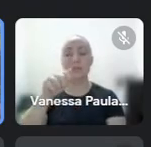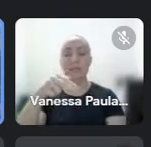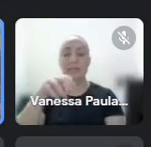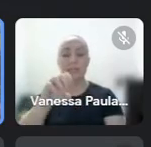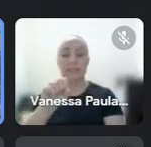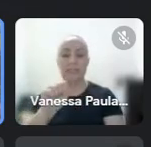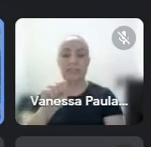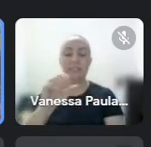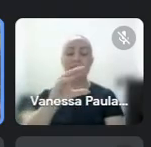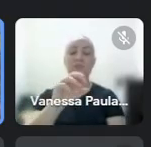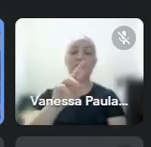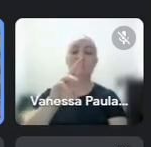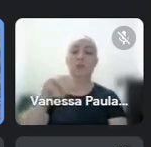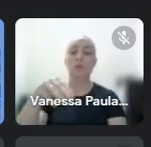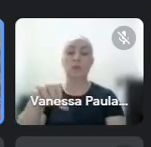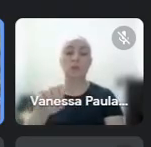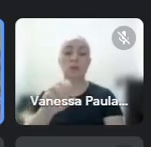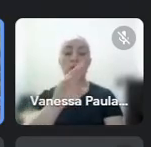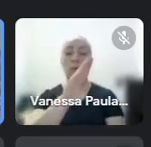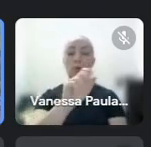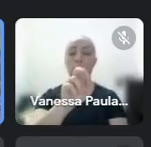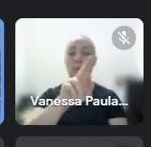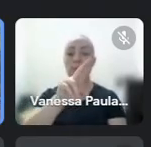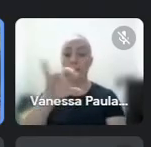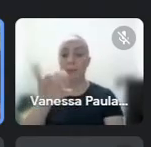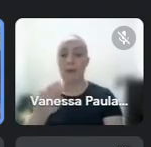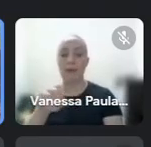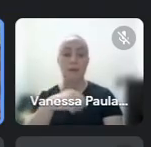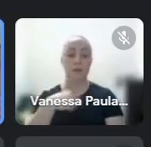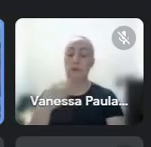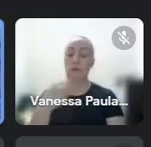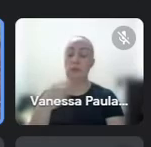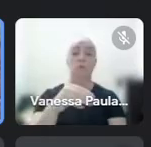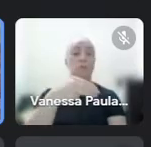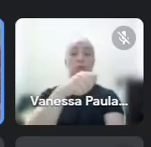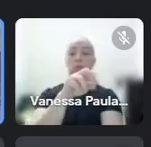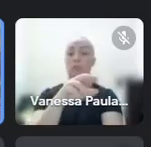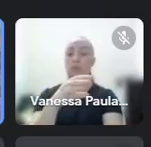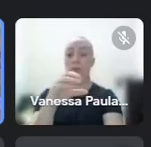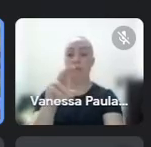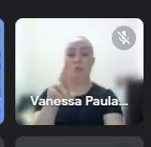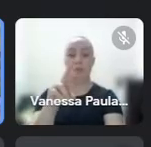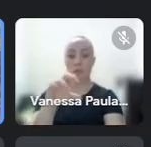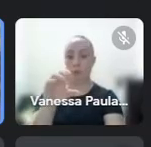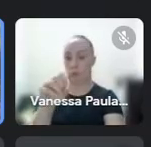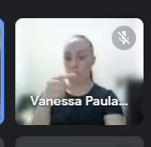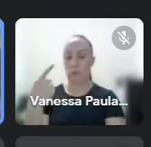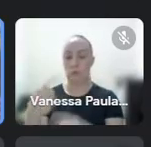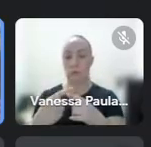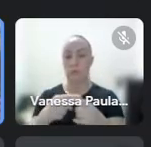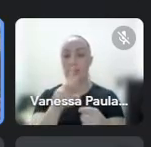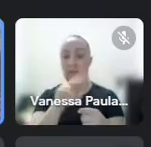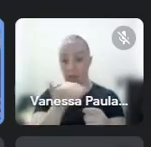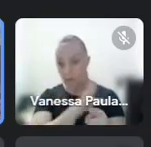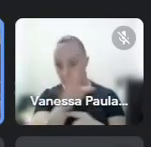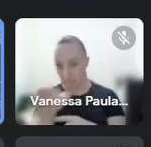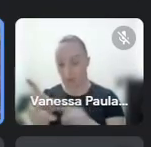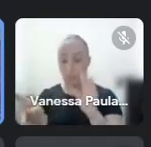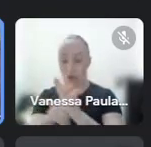cromo, alumínio, estrôncio, bário. Eu não coloquei o mercúrio aqui, porque o mercúrio ele vai para um analisador de mercúrio